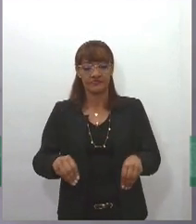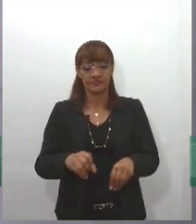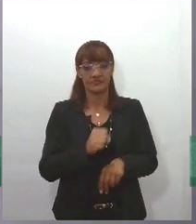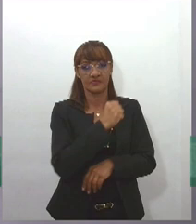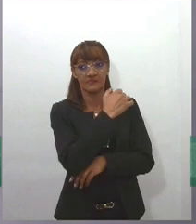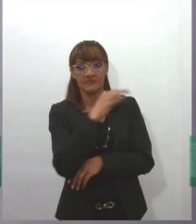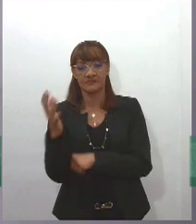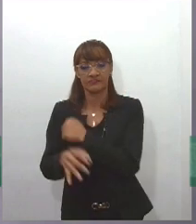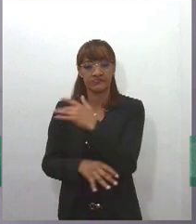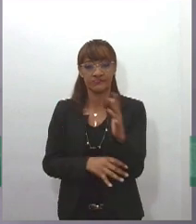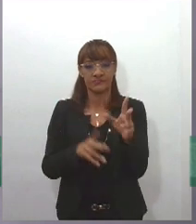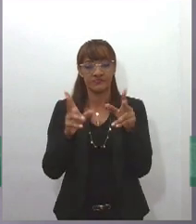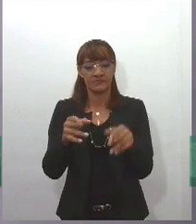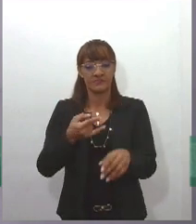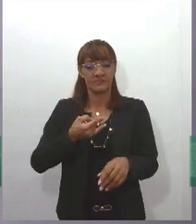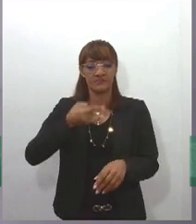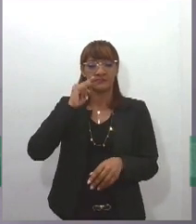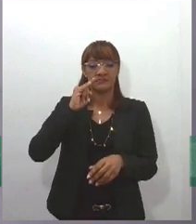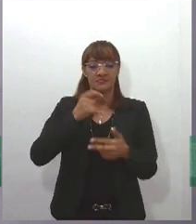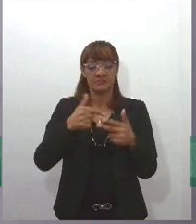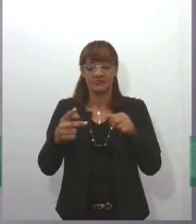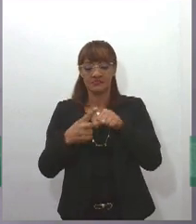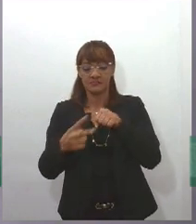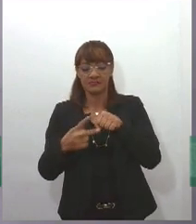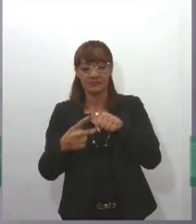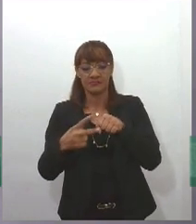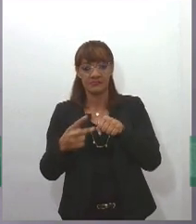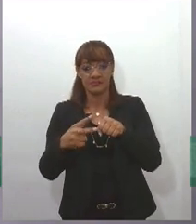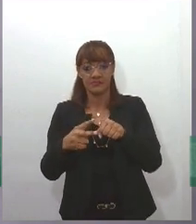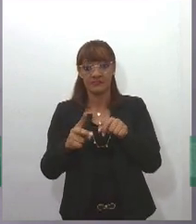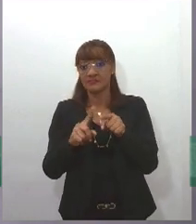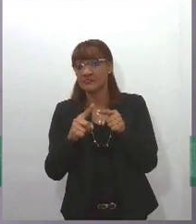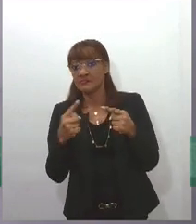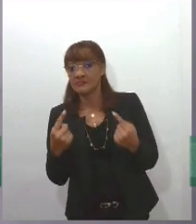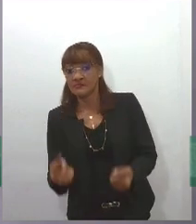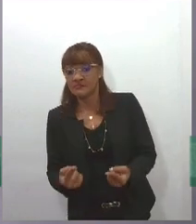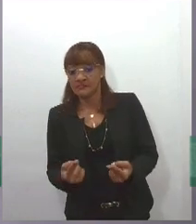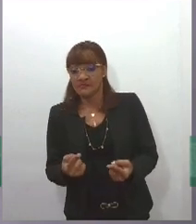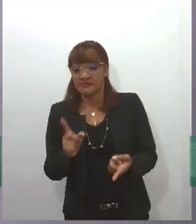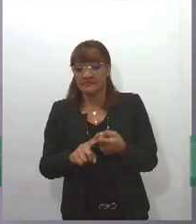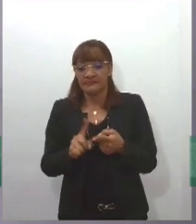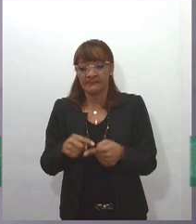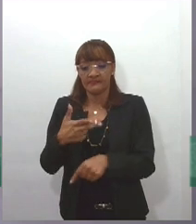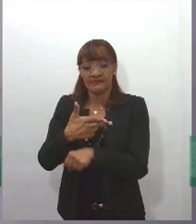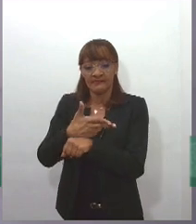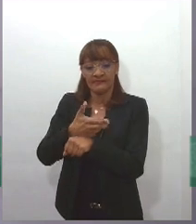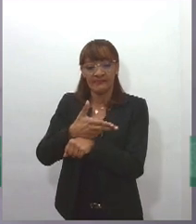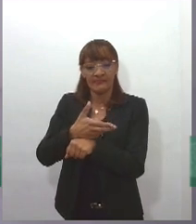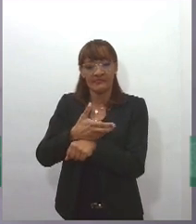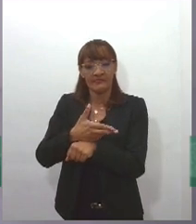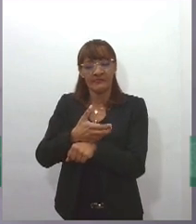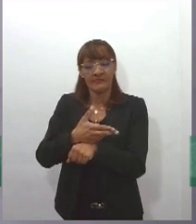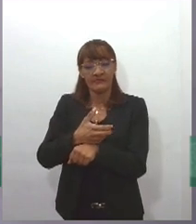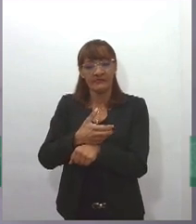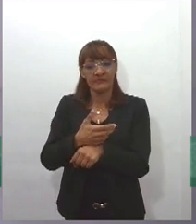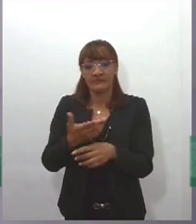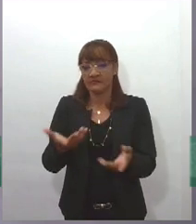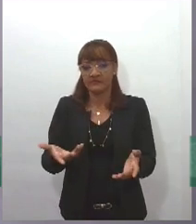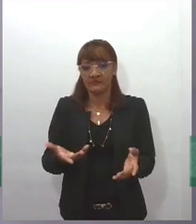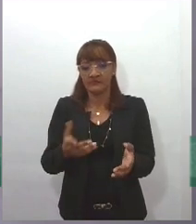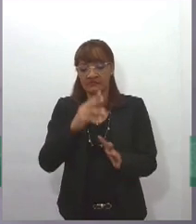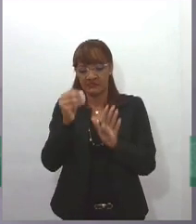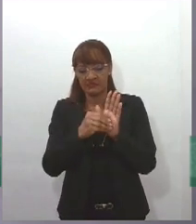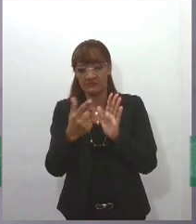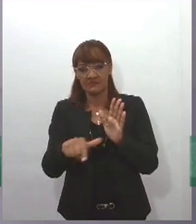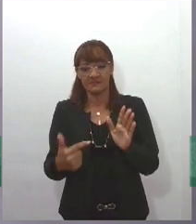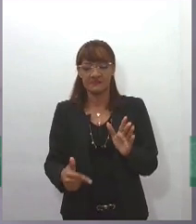alcoólicas cigarro Mas por outro lado armas ficam de fora dessa taxação Extra como seria